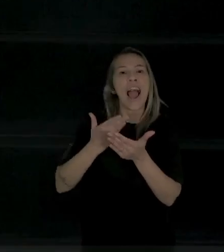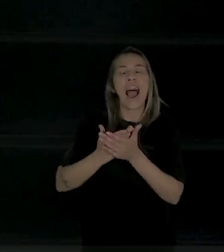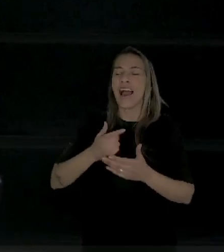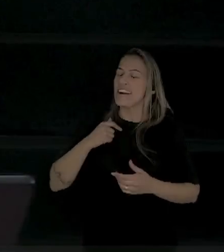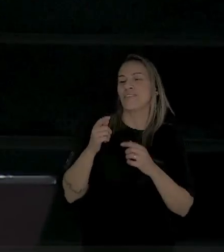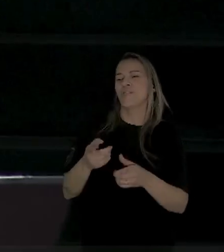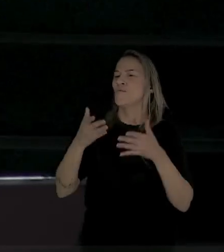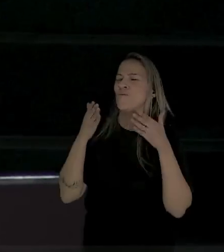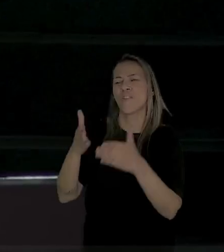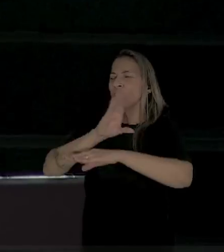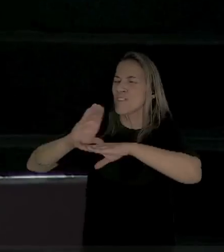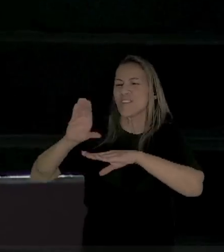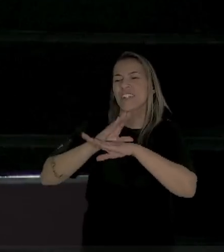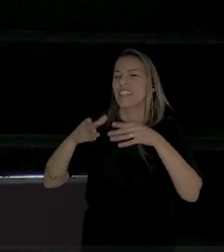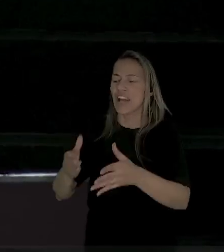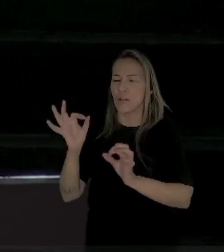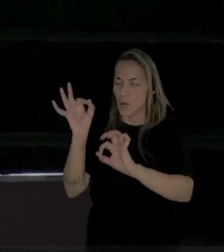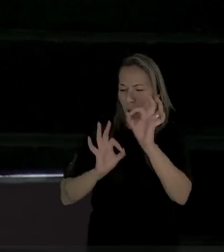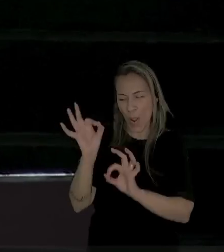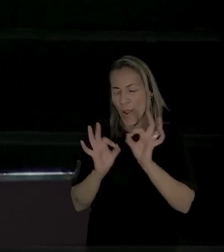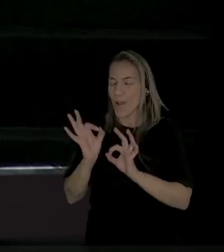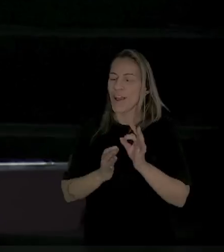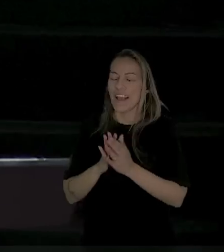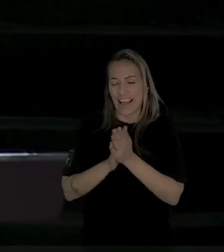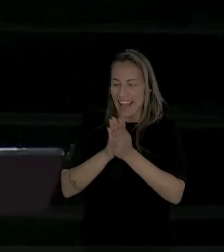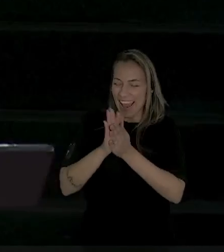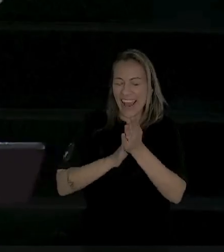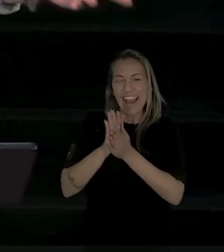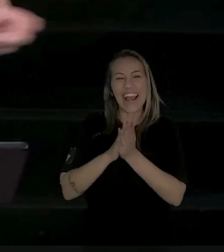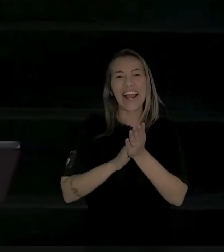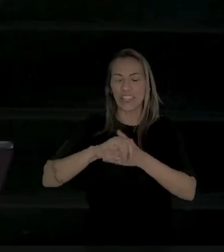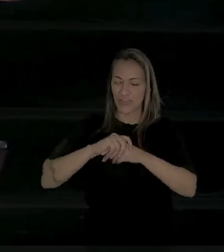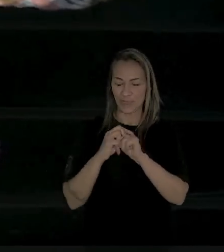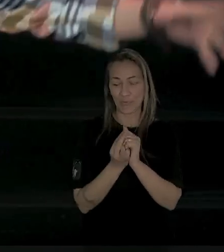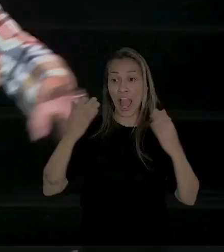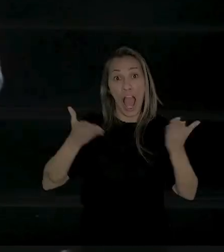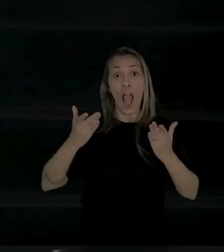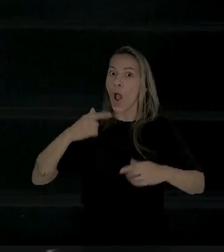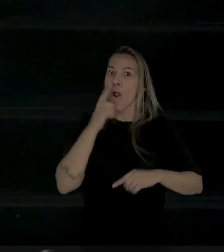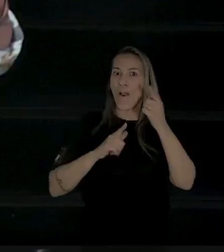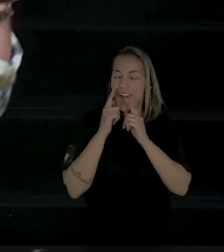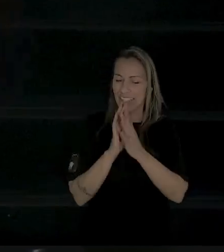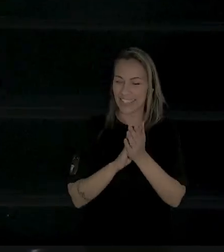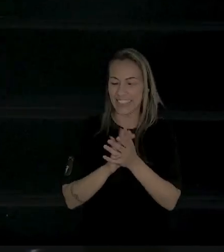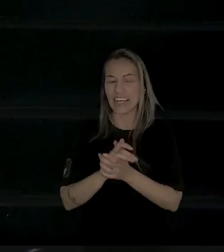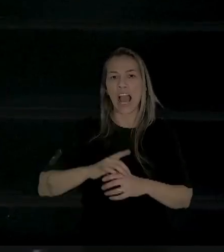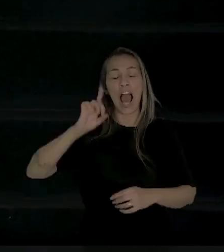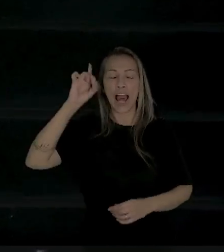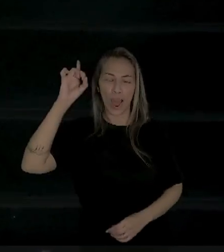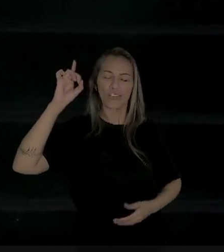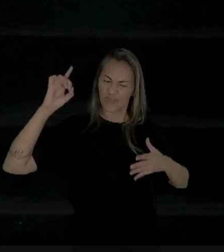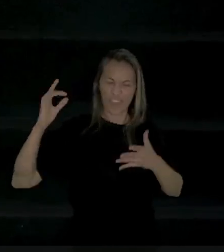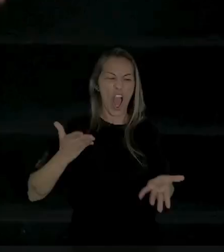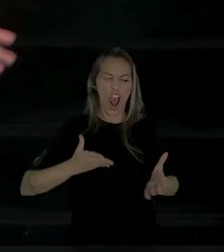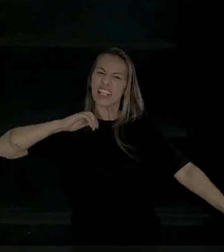um durepok, peguei um arame e fiz as minhas ajuntamentos, eu fiz as minhas amarras, fiz os meus remendos, e lá vem Deus mandando terremoto de novo.